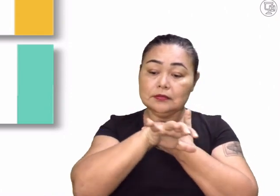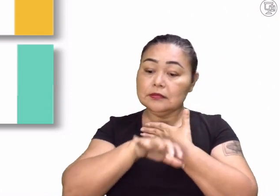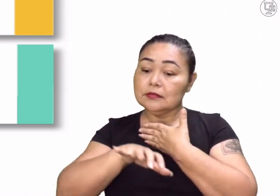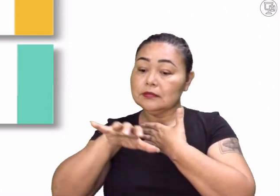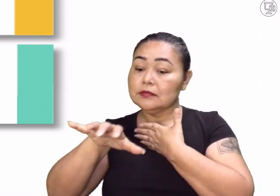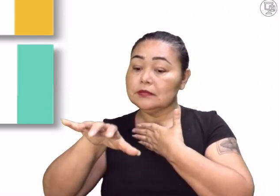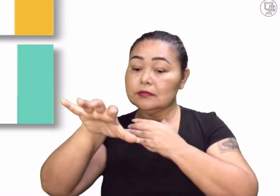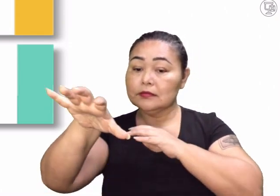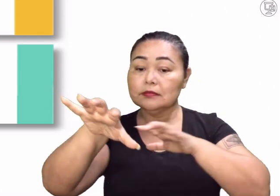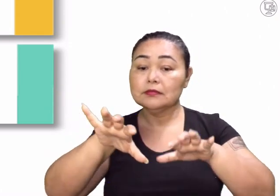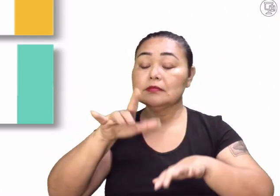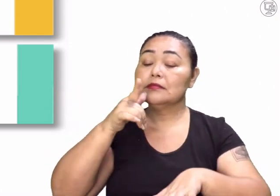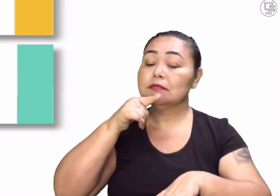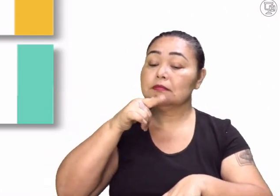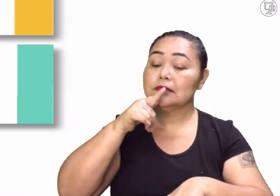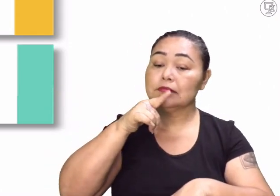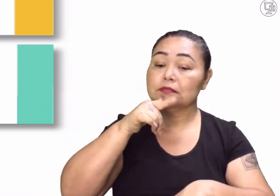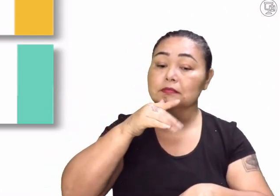Brasil.